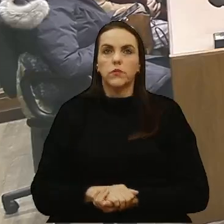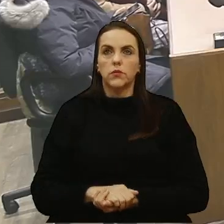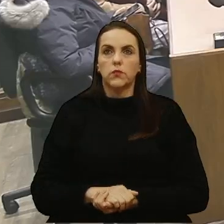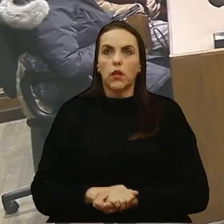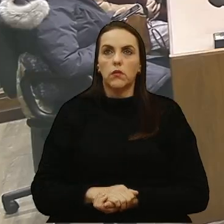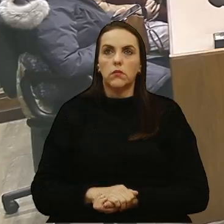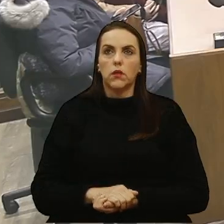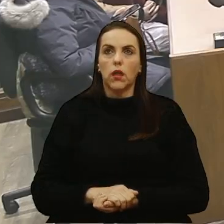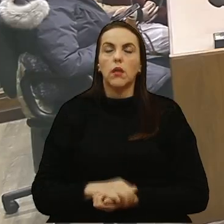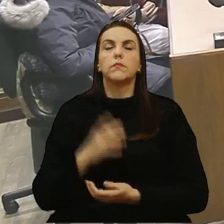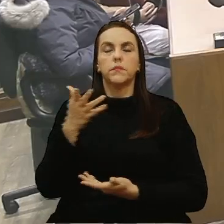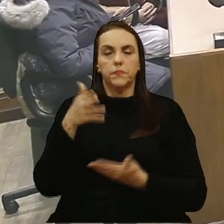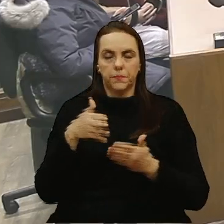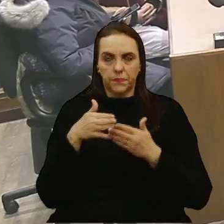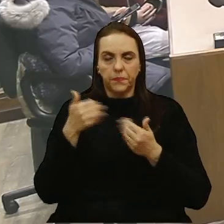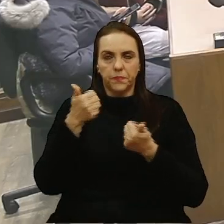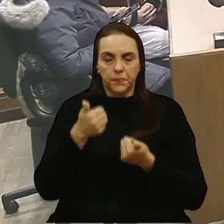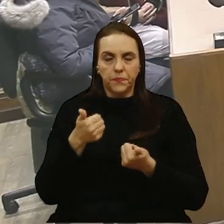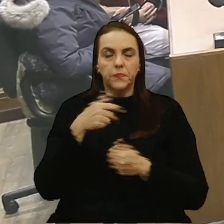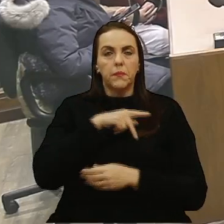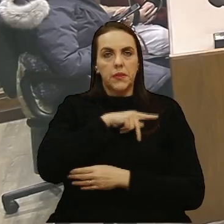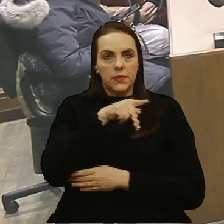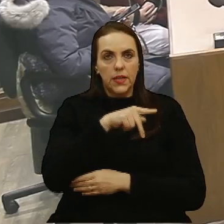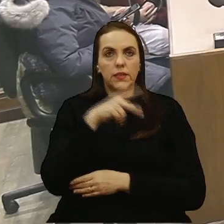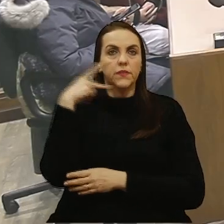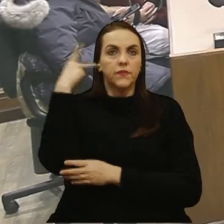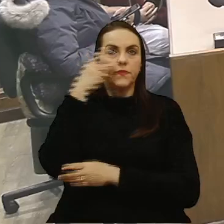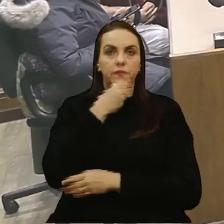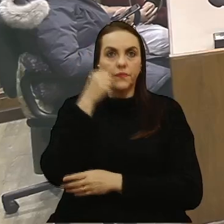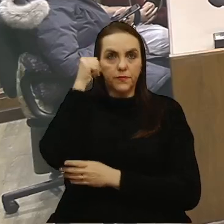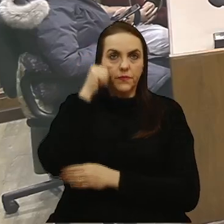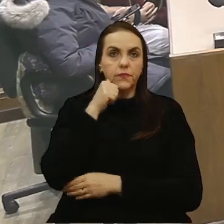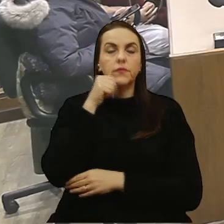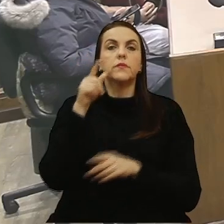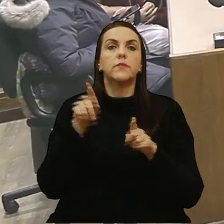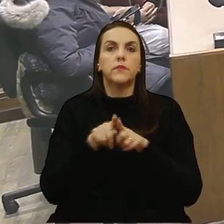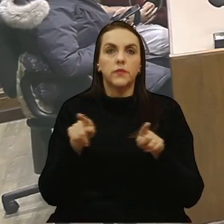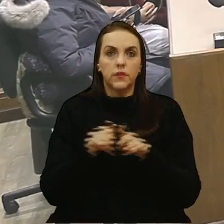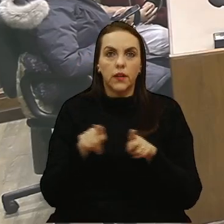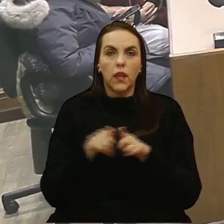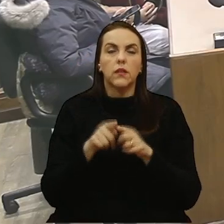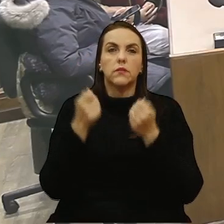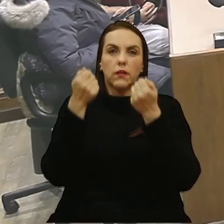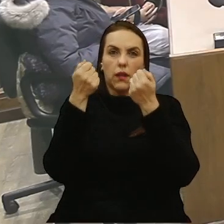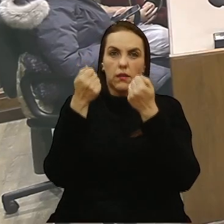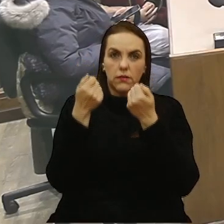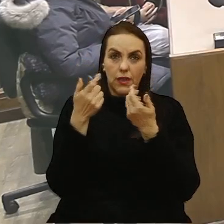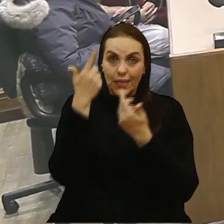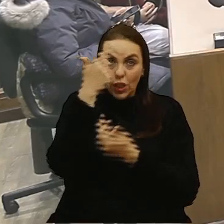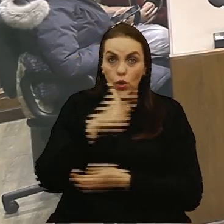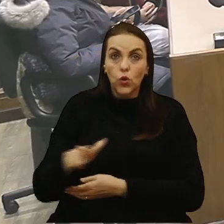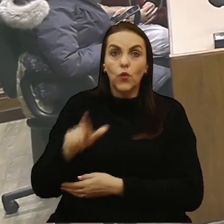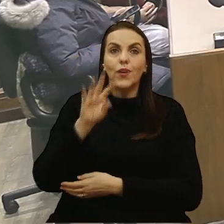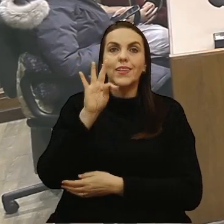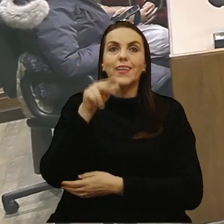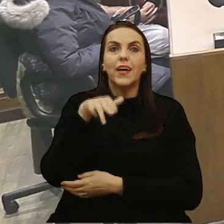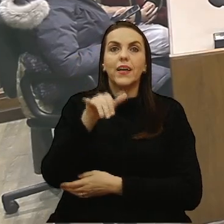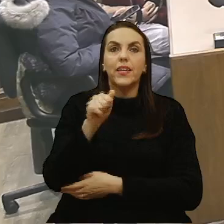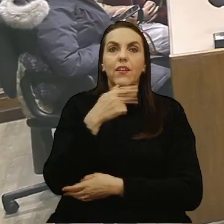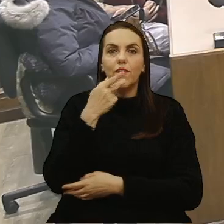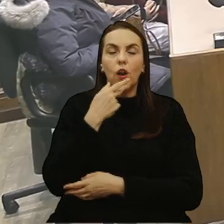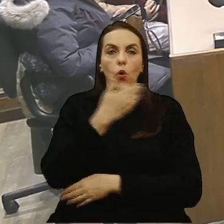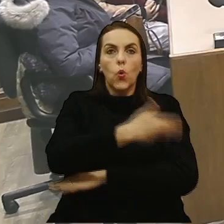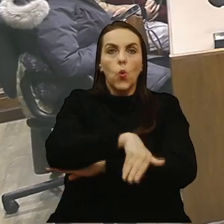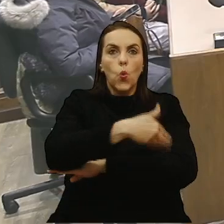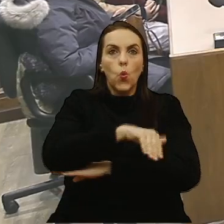senhor presidente, senhores vereadores. Então, falar um pouquinho, reverberar o que a Tânia falou hoje, né, da questão da Rua dos